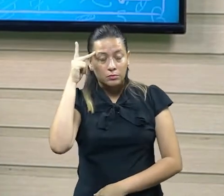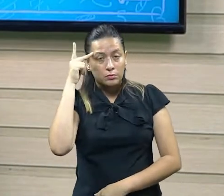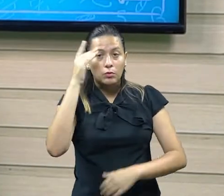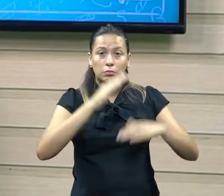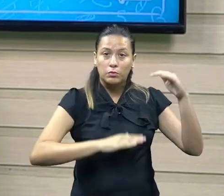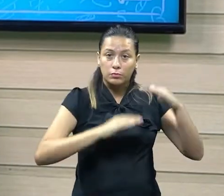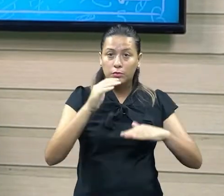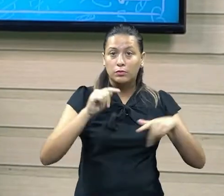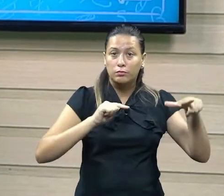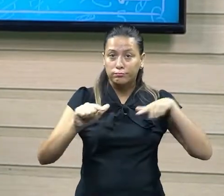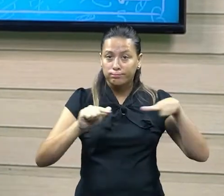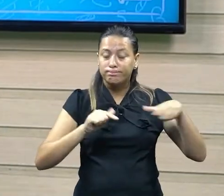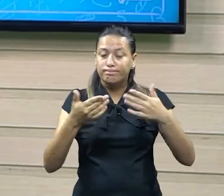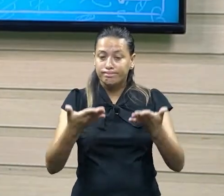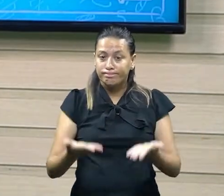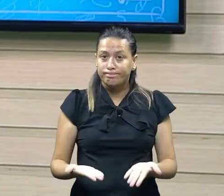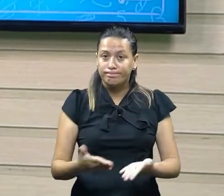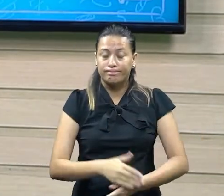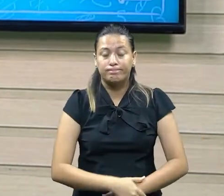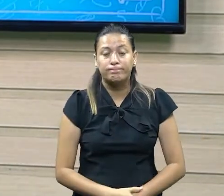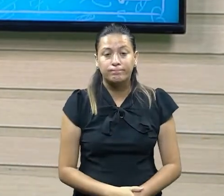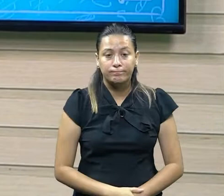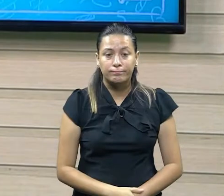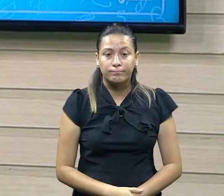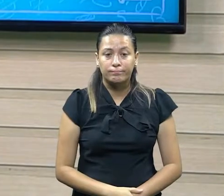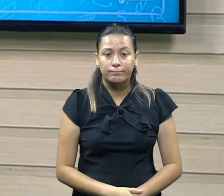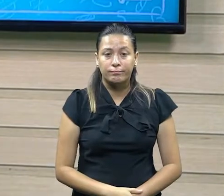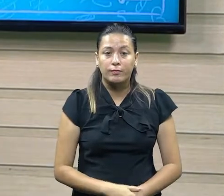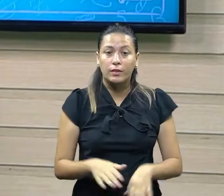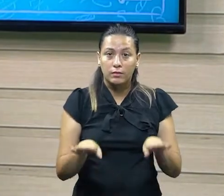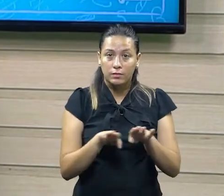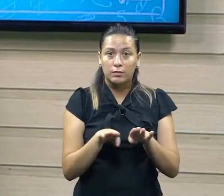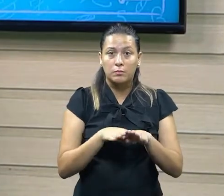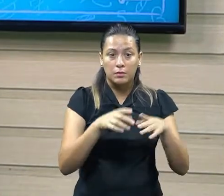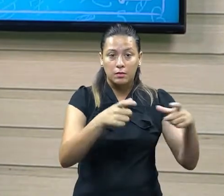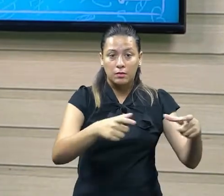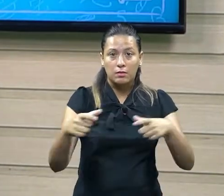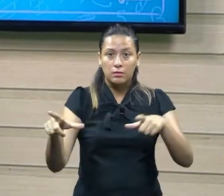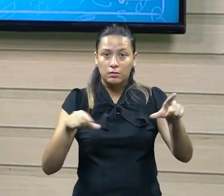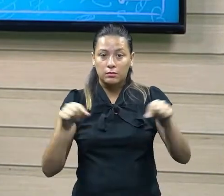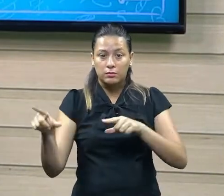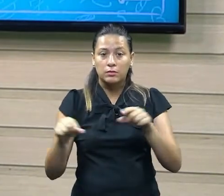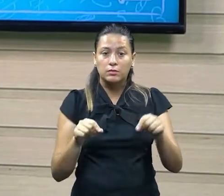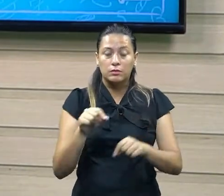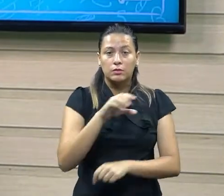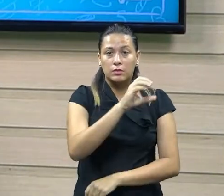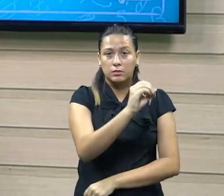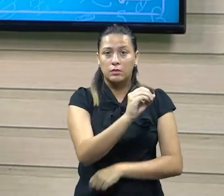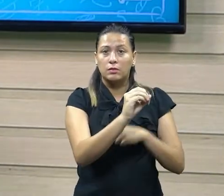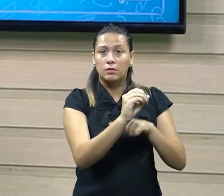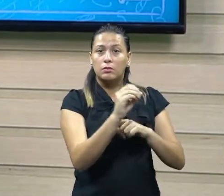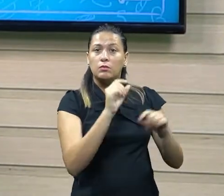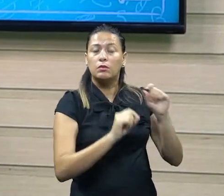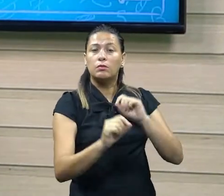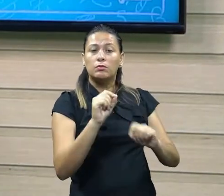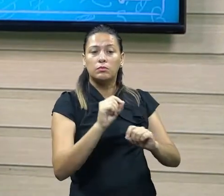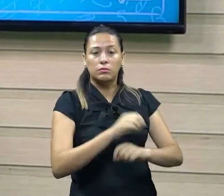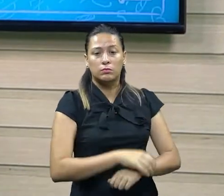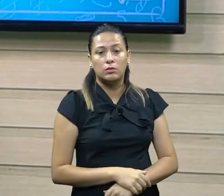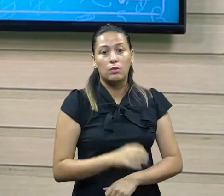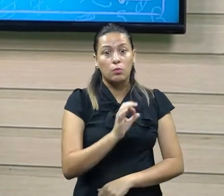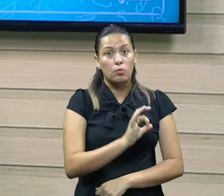naquele local. E ainda as classificações. A zona 0 é aquela que tem alto